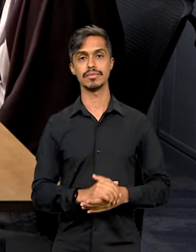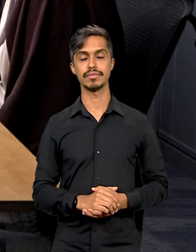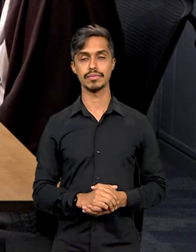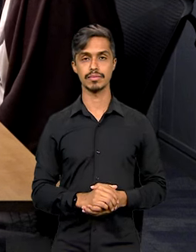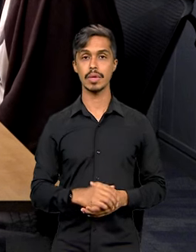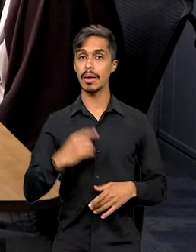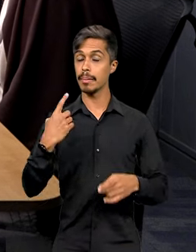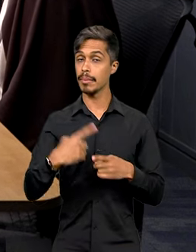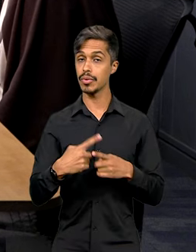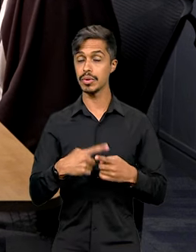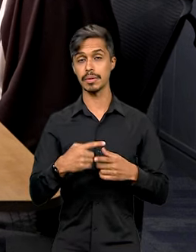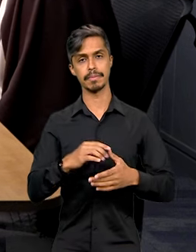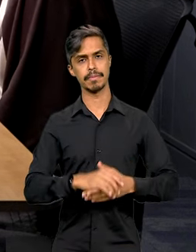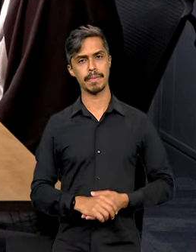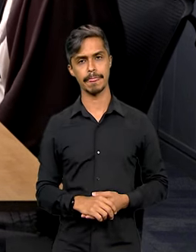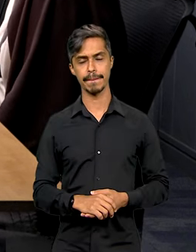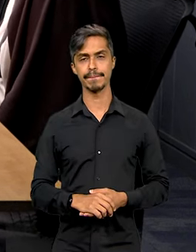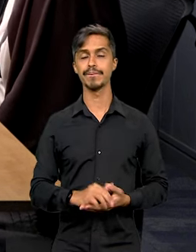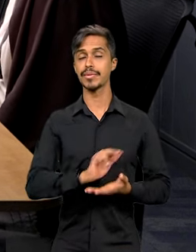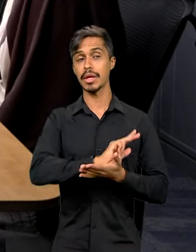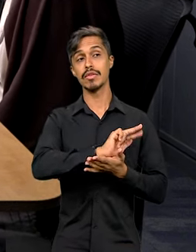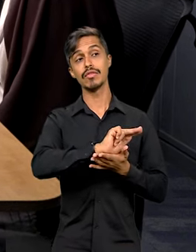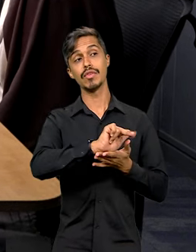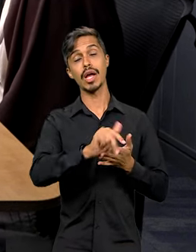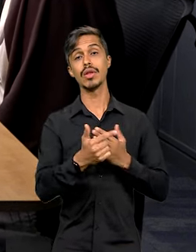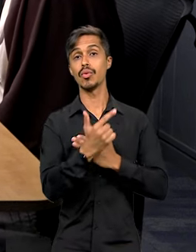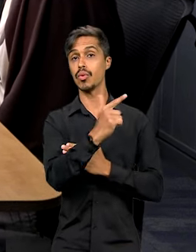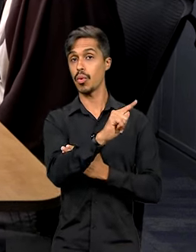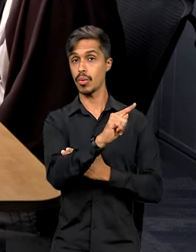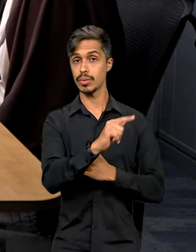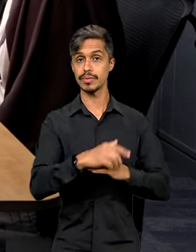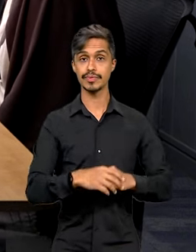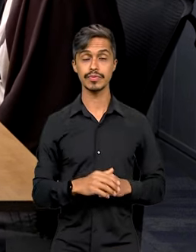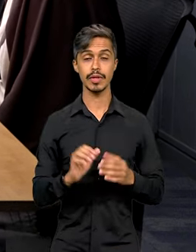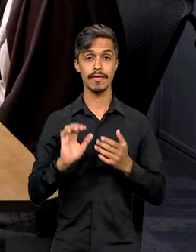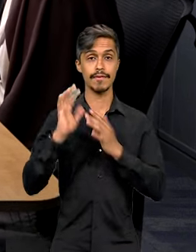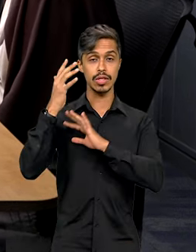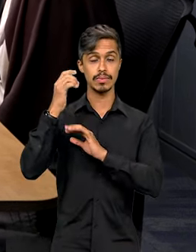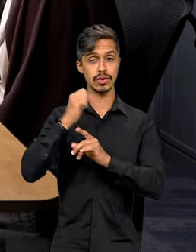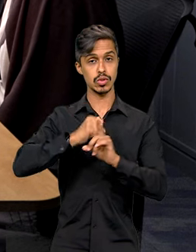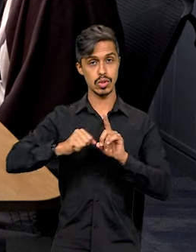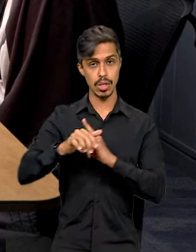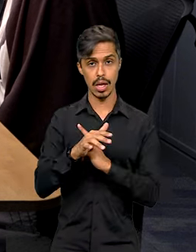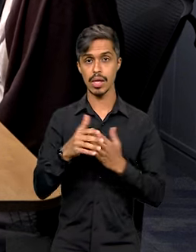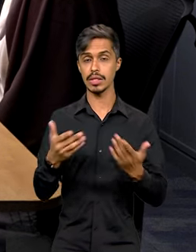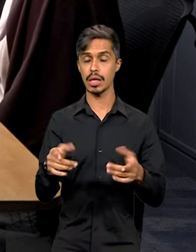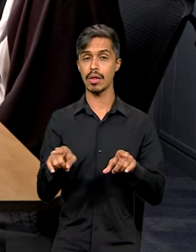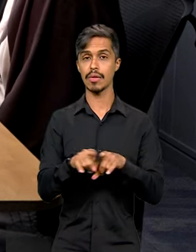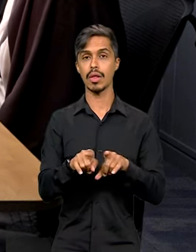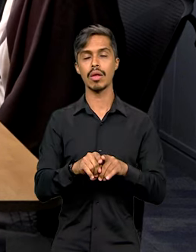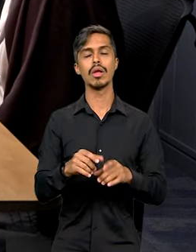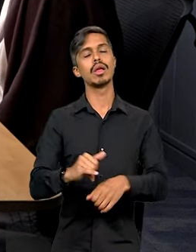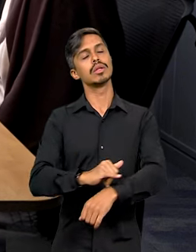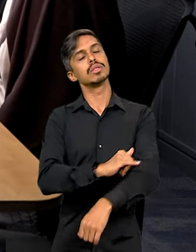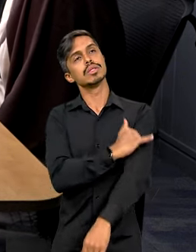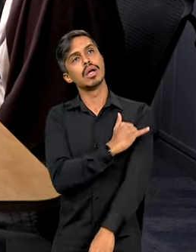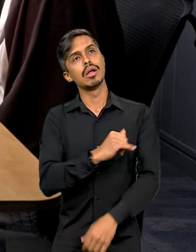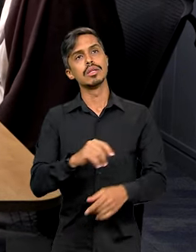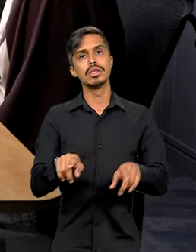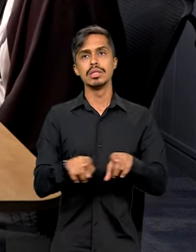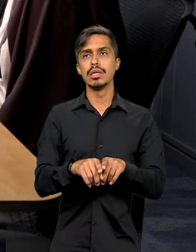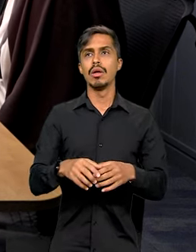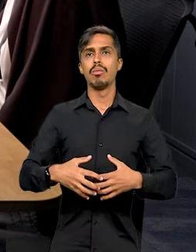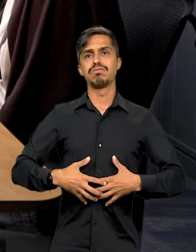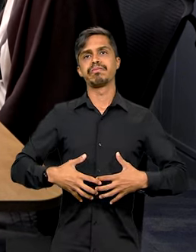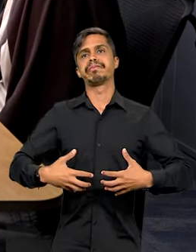enfrentado Até porque assim como muitas muitos outros eh fenômenos sociais h o sobrepeso e a